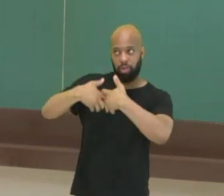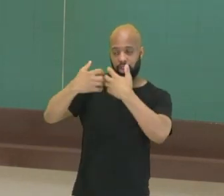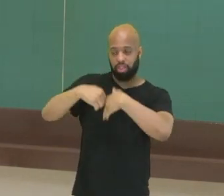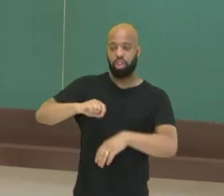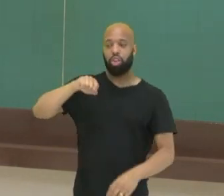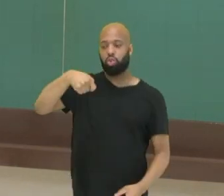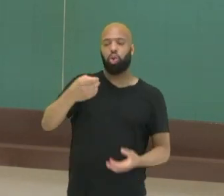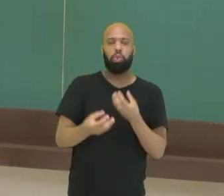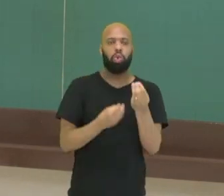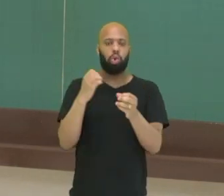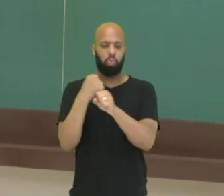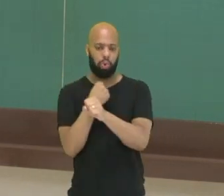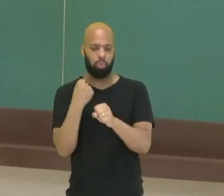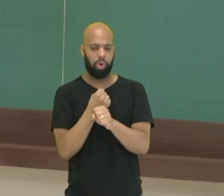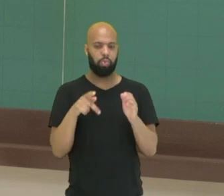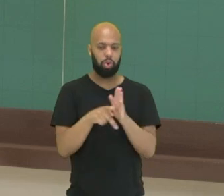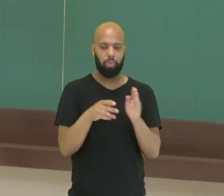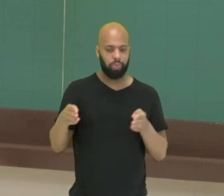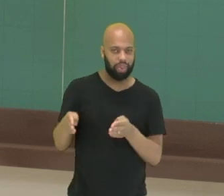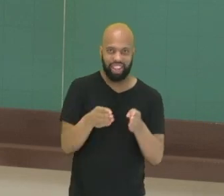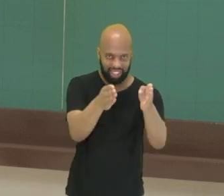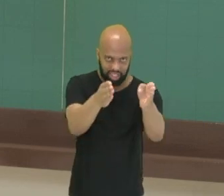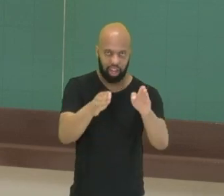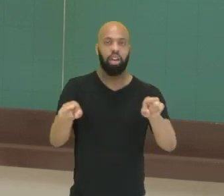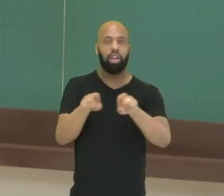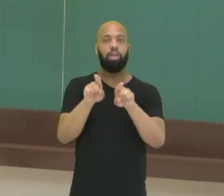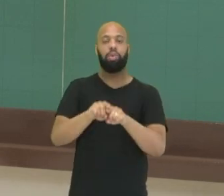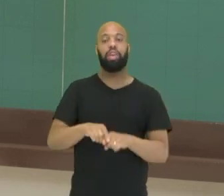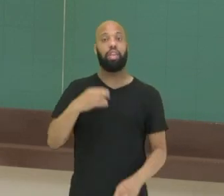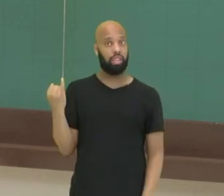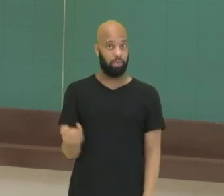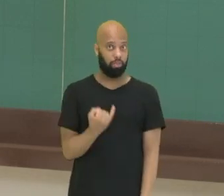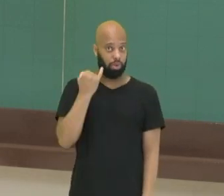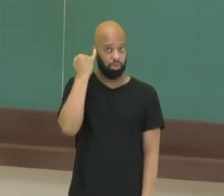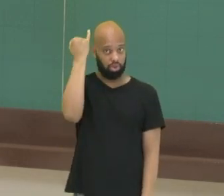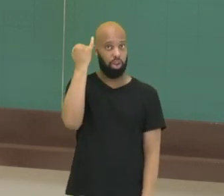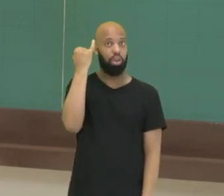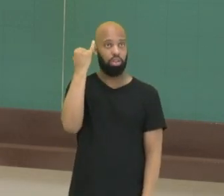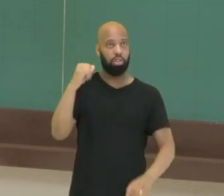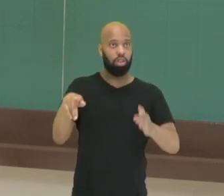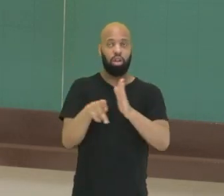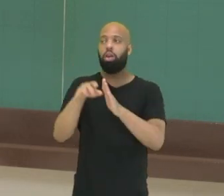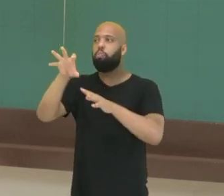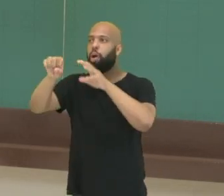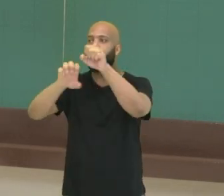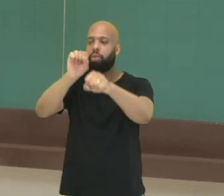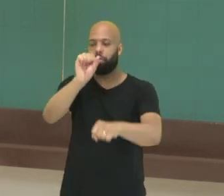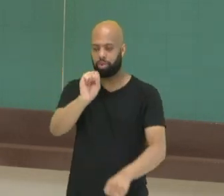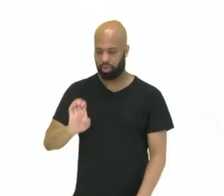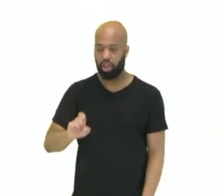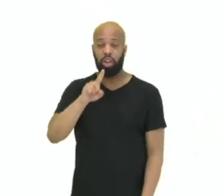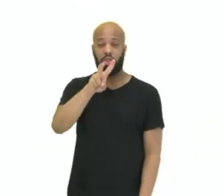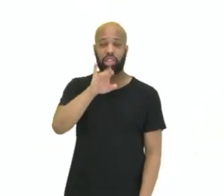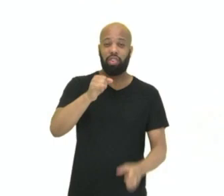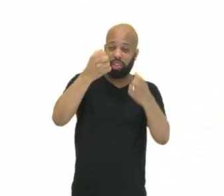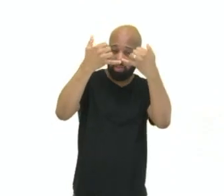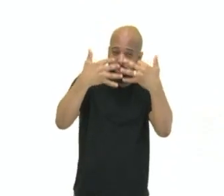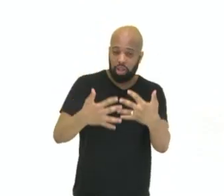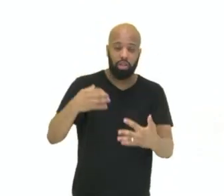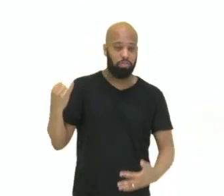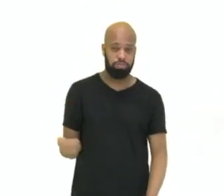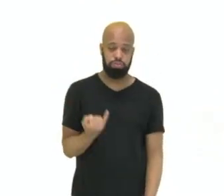da construção da Estrada Real e da importância dela para a ocupação da região Sudeste. Explique a